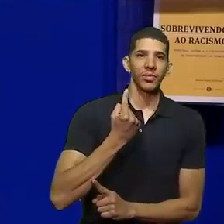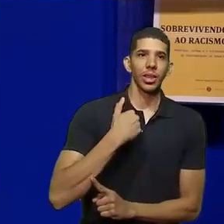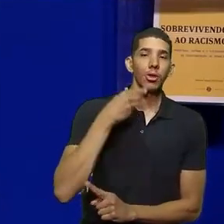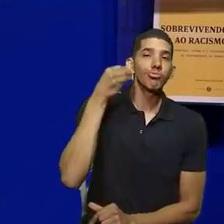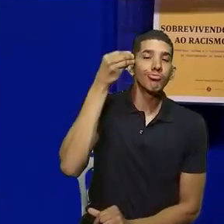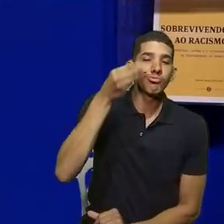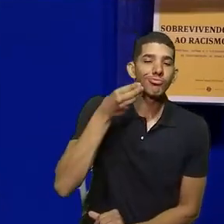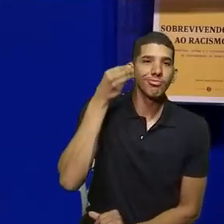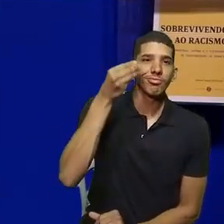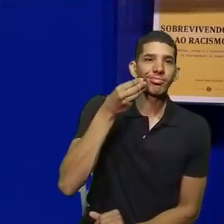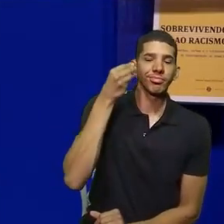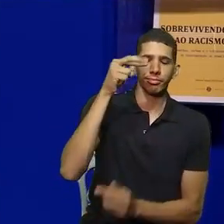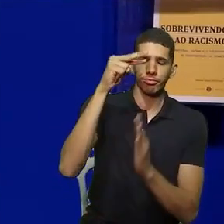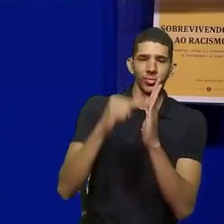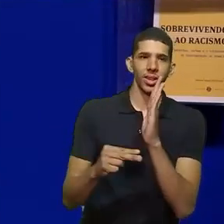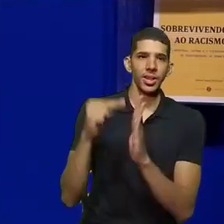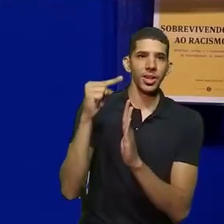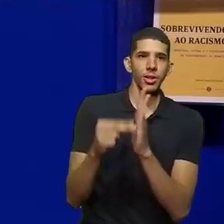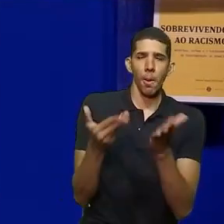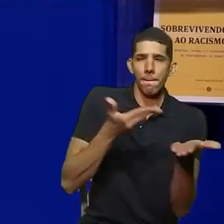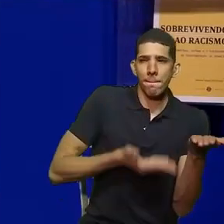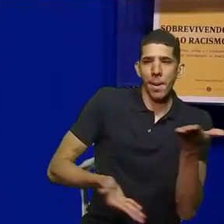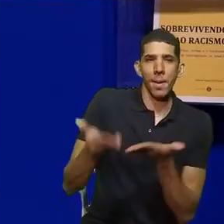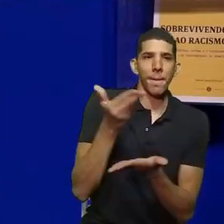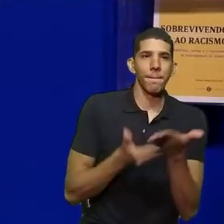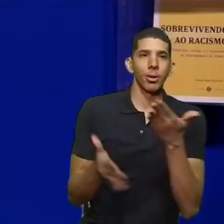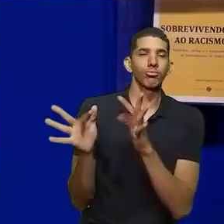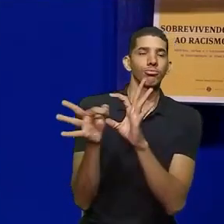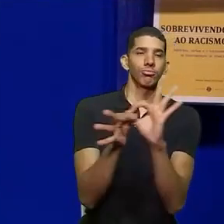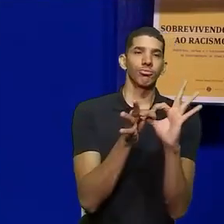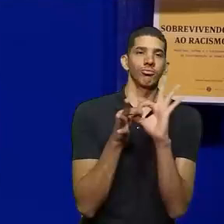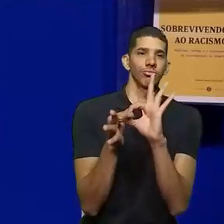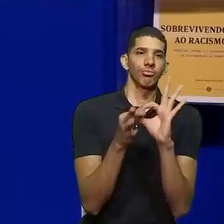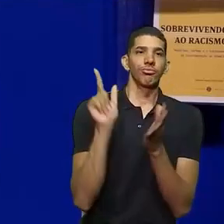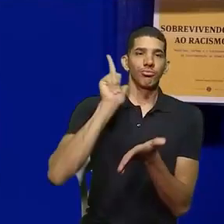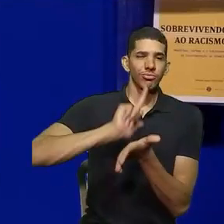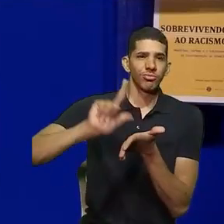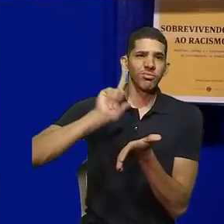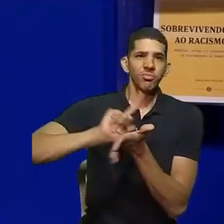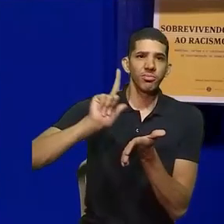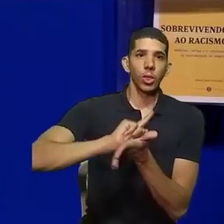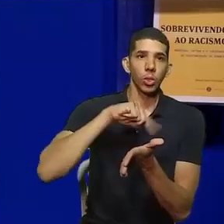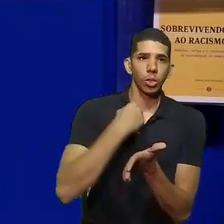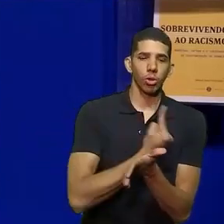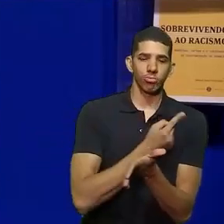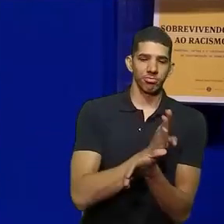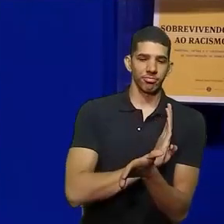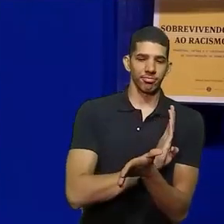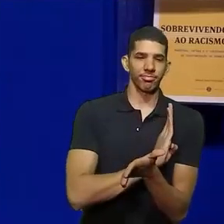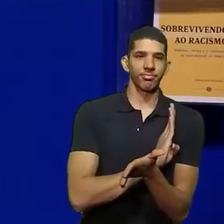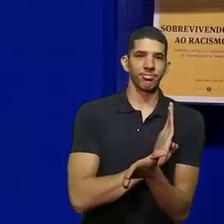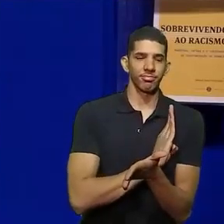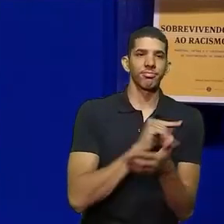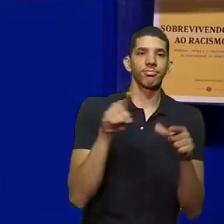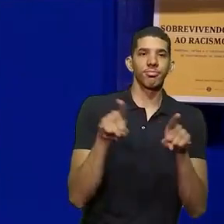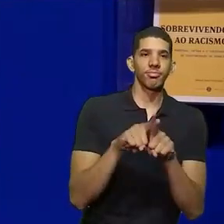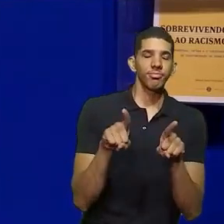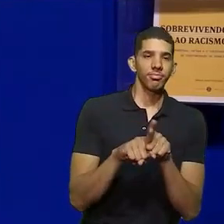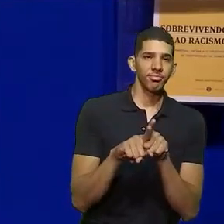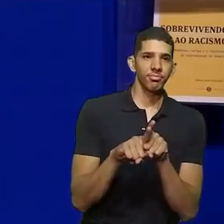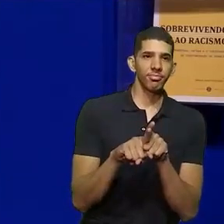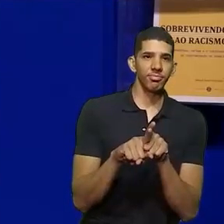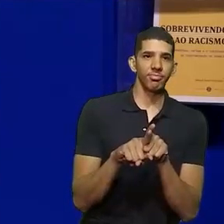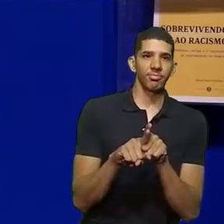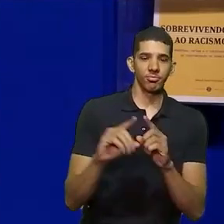leitura como um leitor envolvido nos territórios da sua literatura, como se nosso coração também voltasse para um lugar,